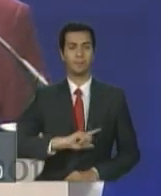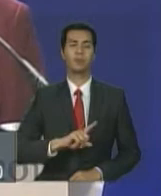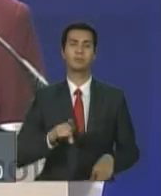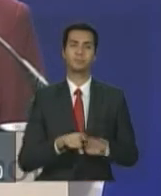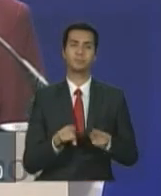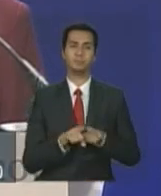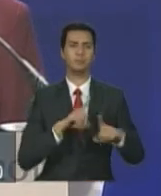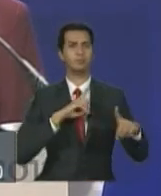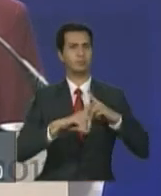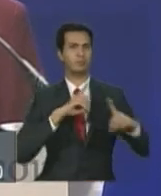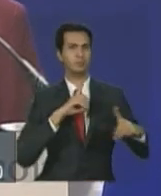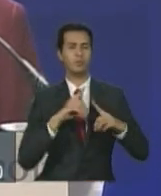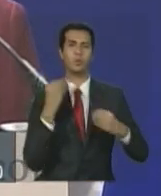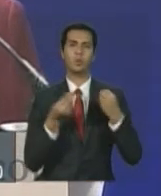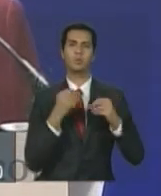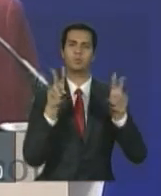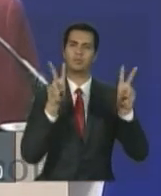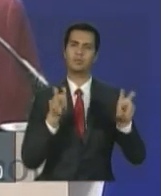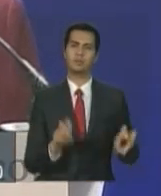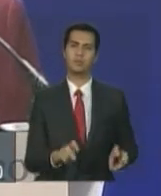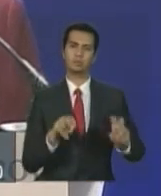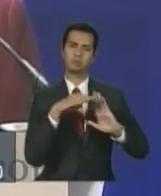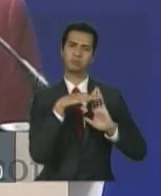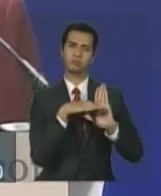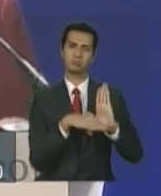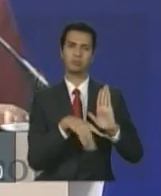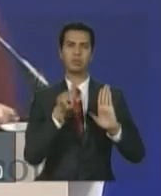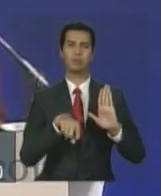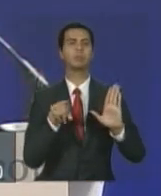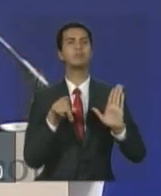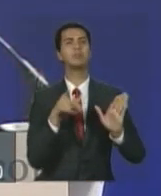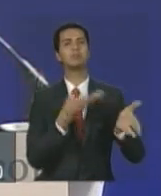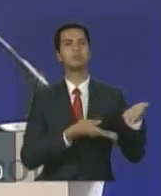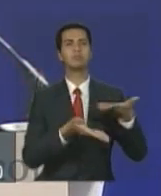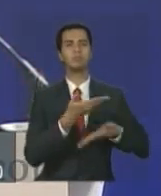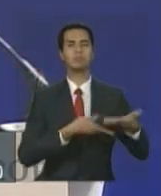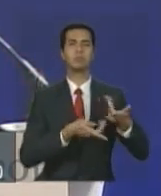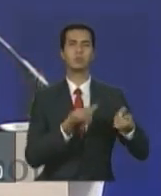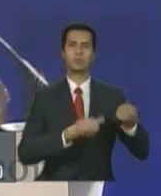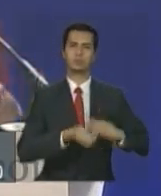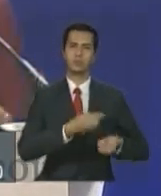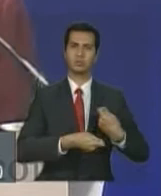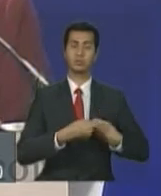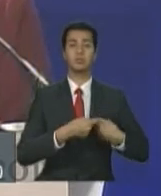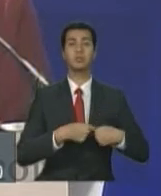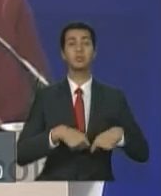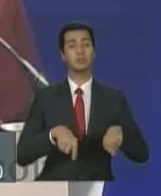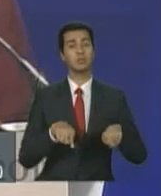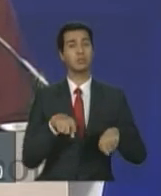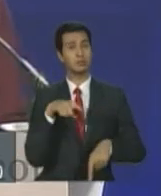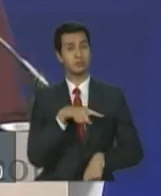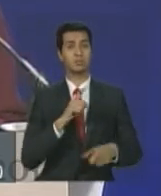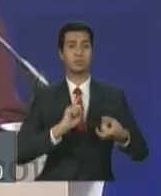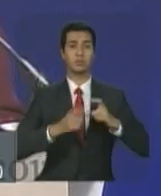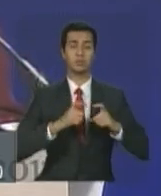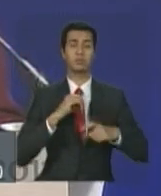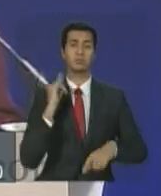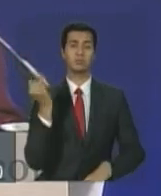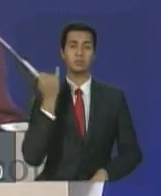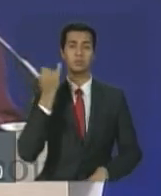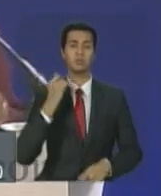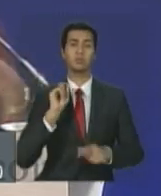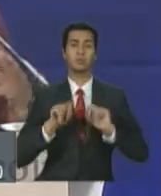pendentes e, obviamente, a importância, tá, dessa reunião saiu,